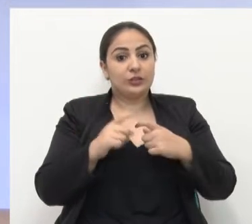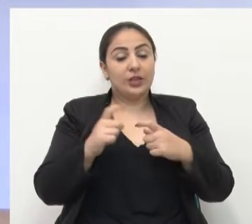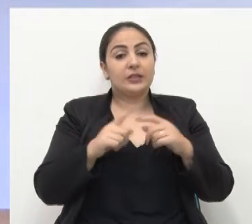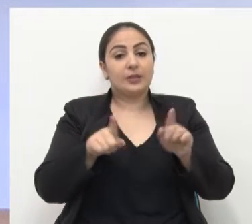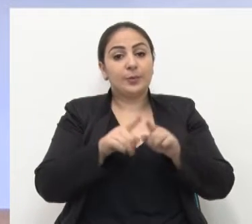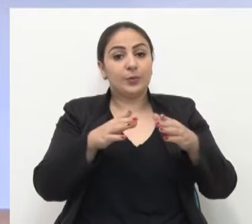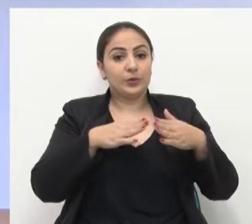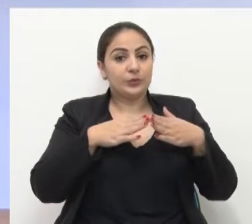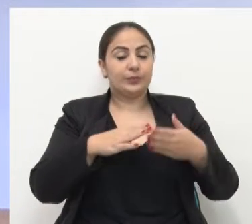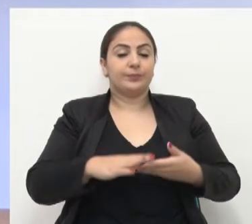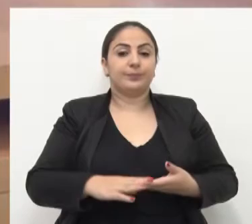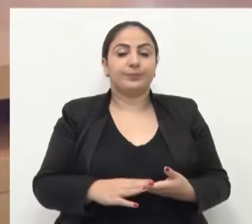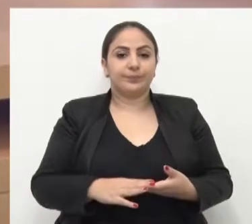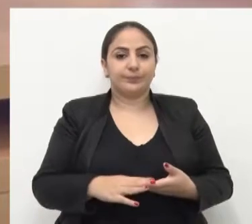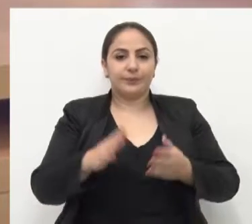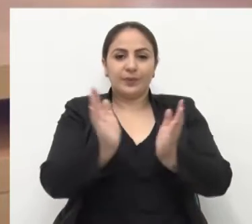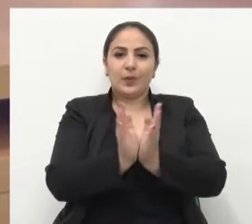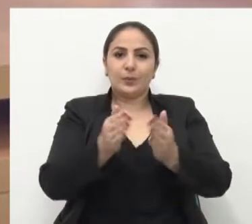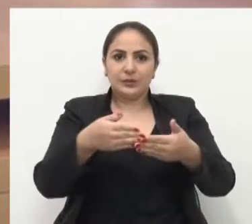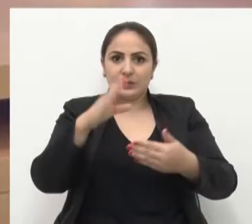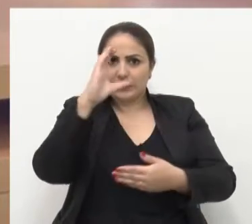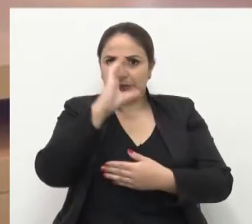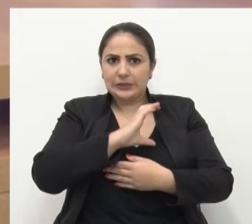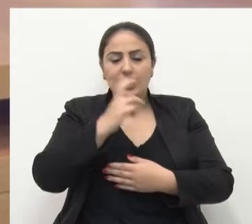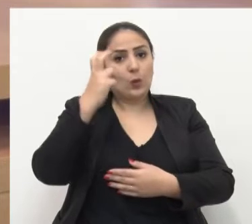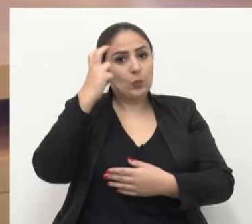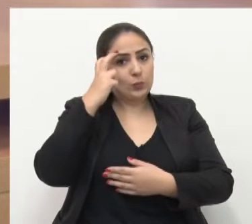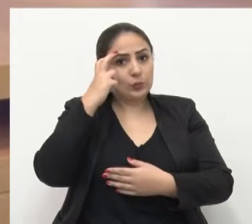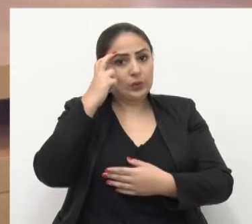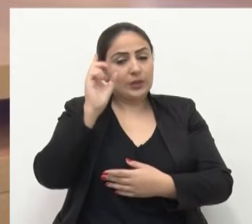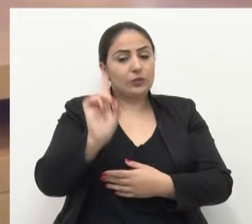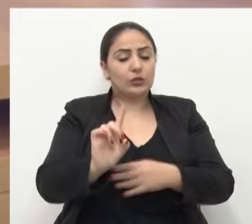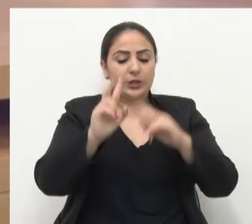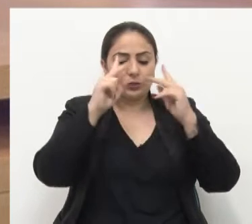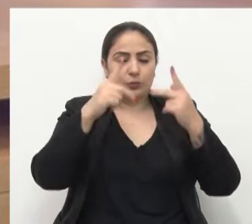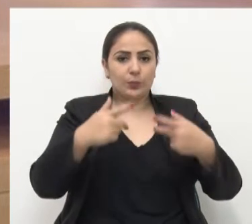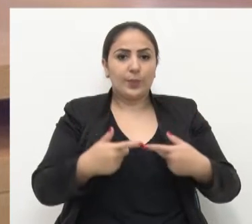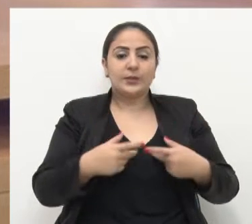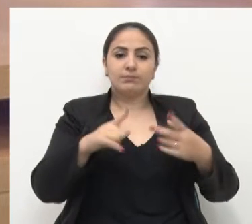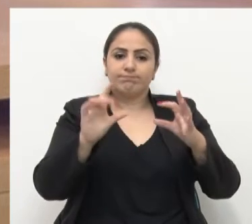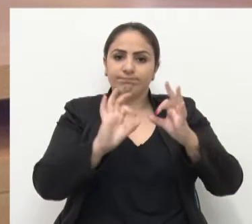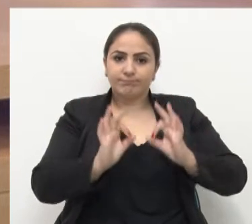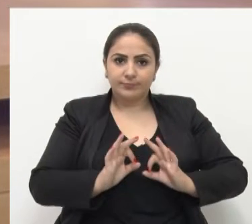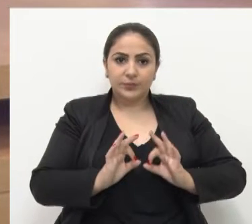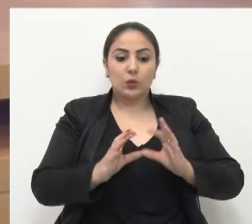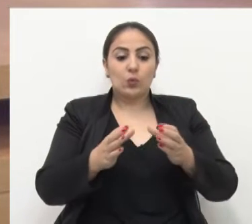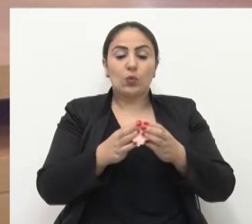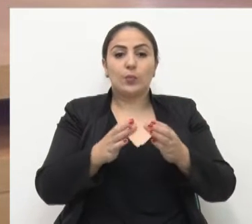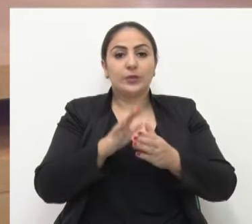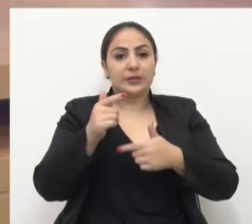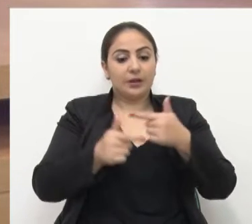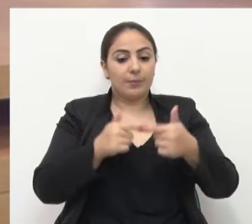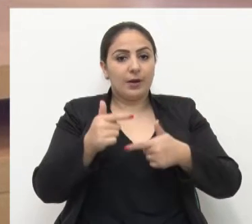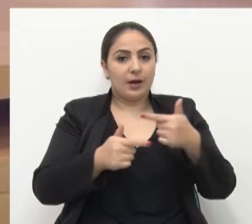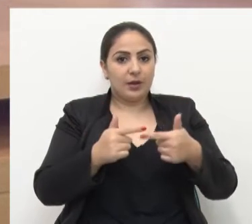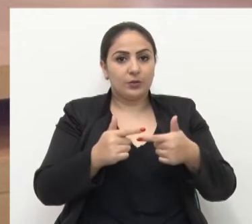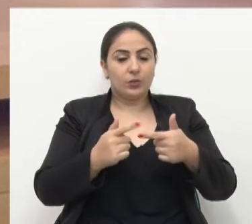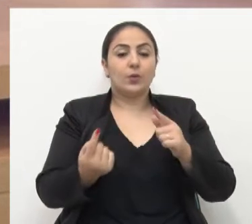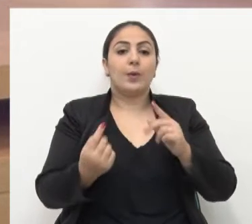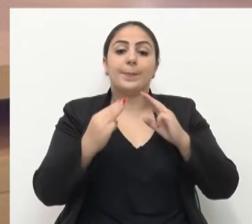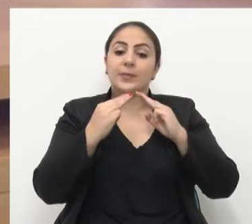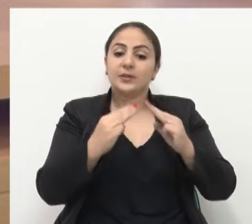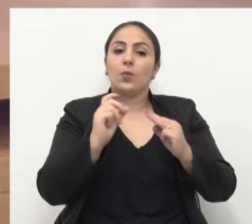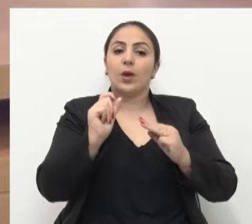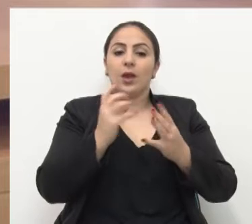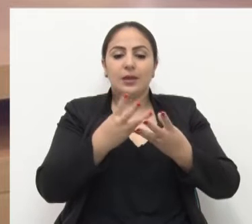independentes a comissão de cidadania cultura e direitos humanos está organizando um grupo de trabalho